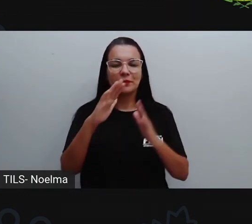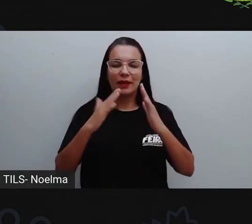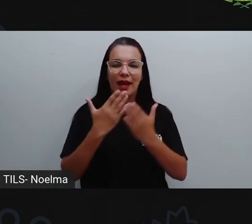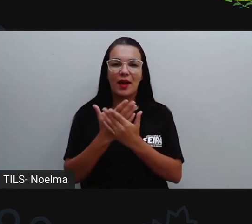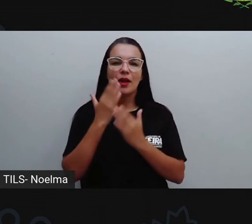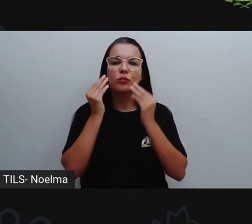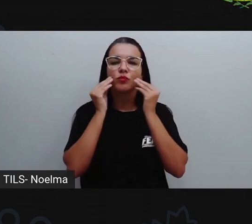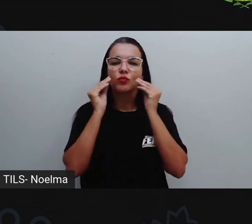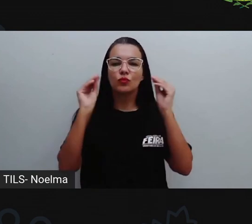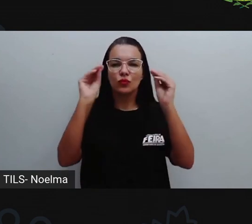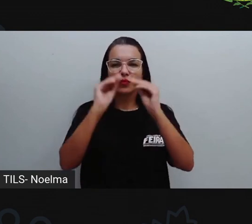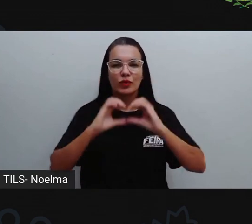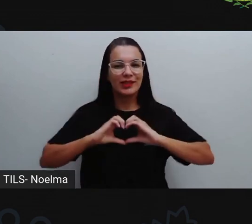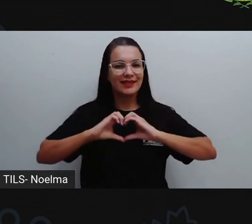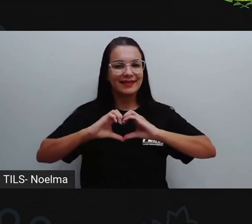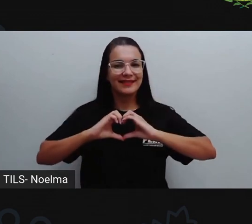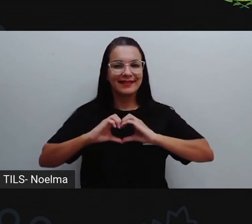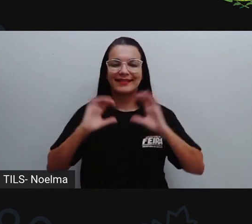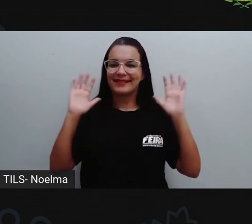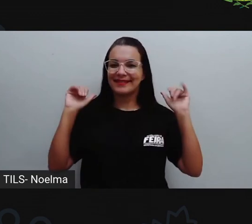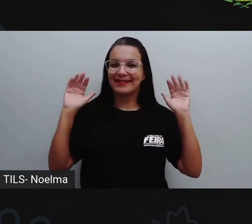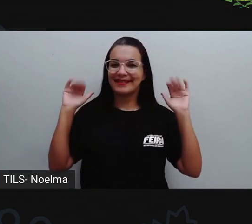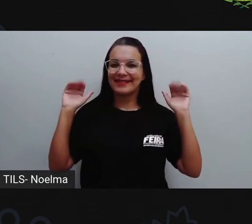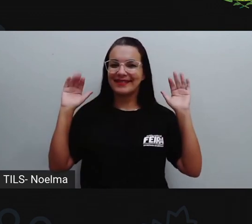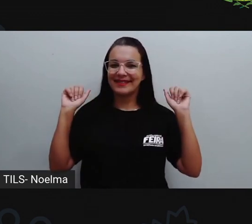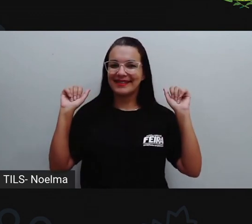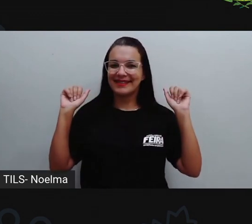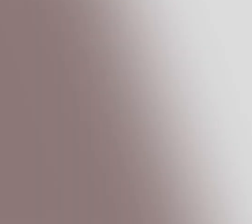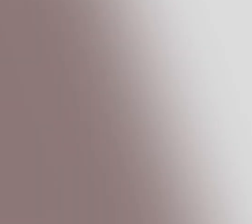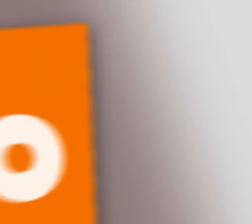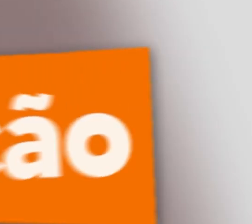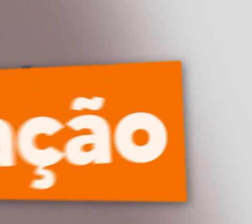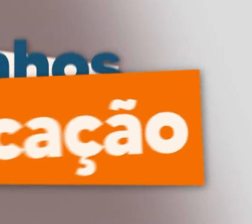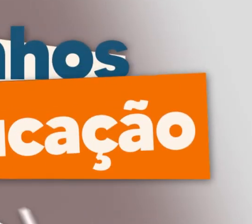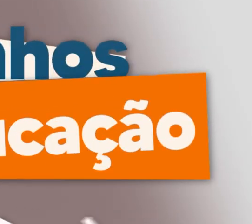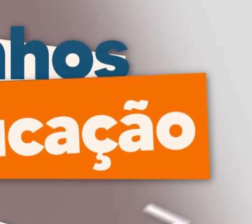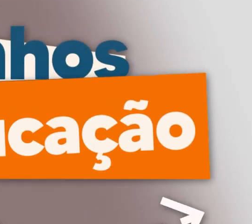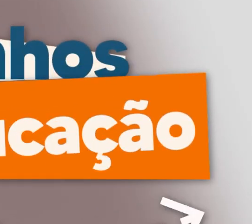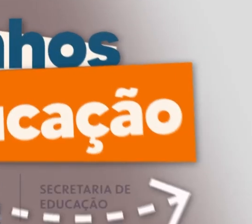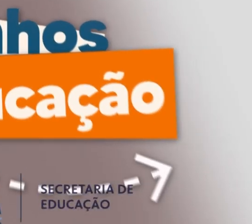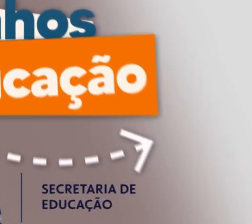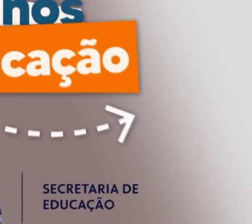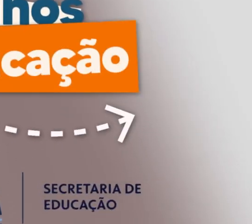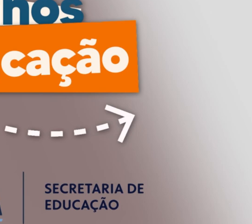Beijo no coração de cada um de vocês. Até mais. Tchau, tchau. Tchau,